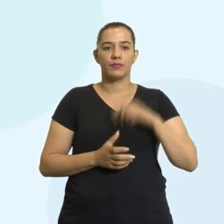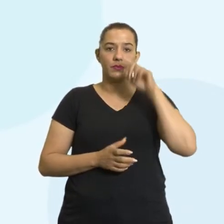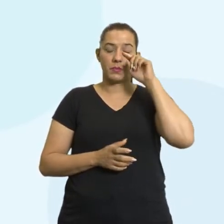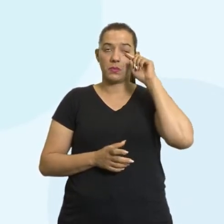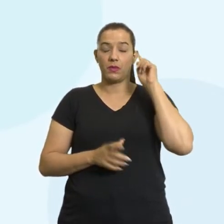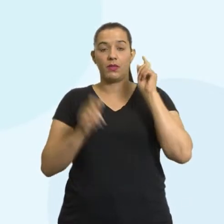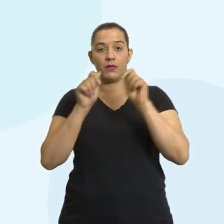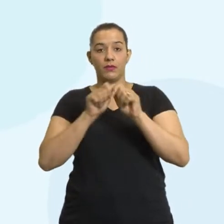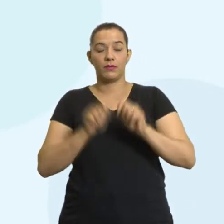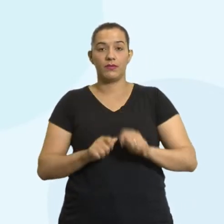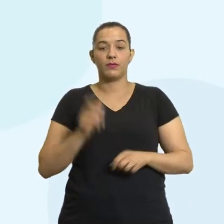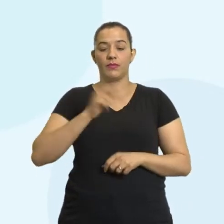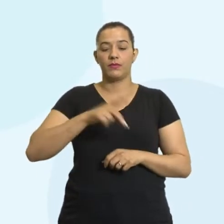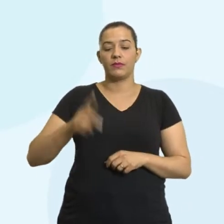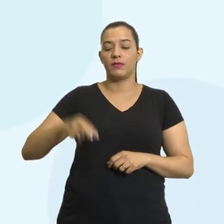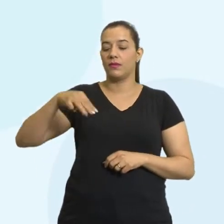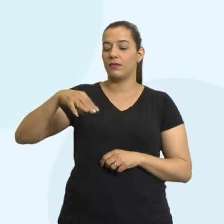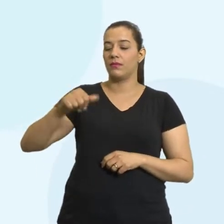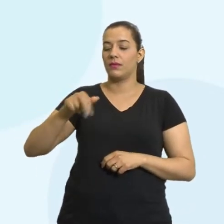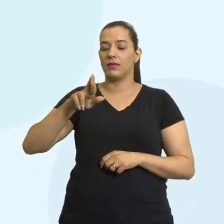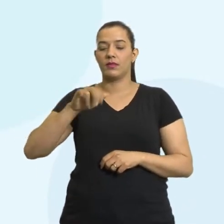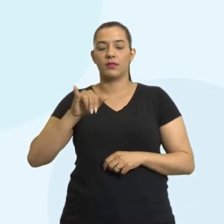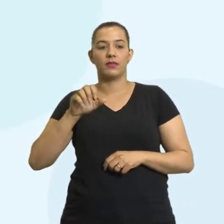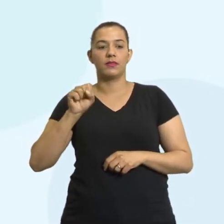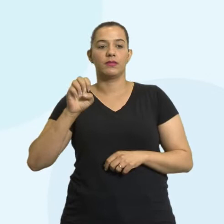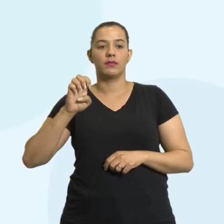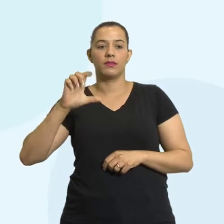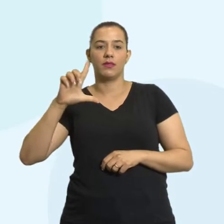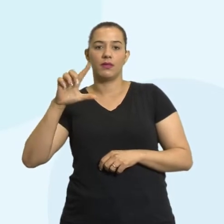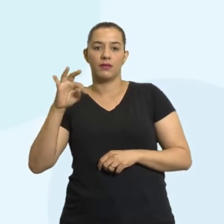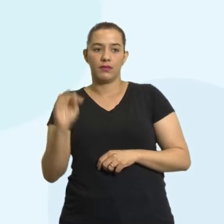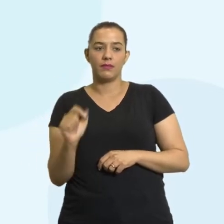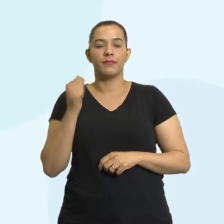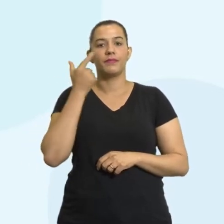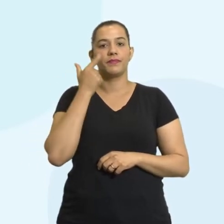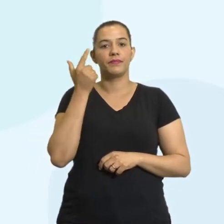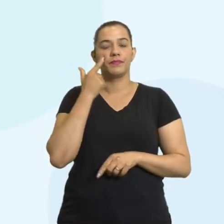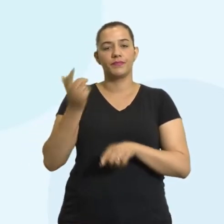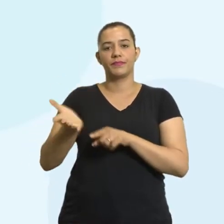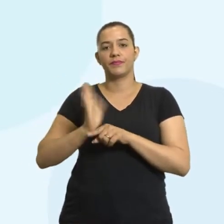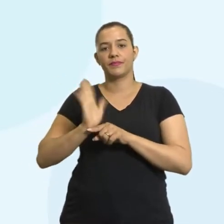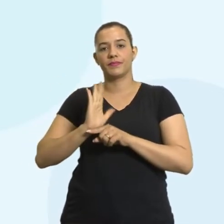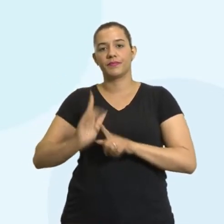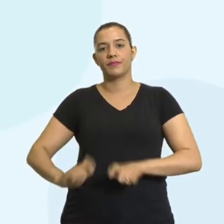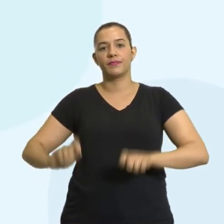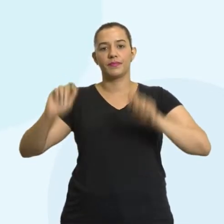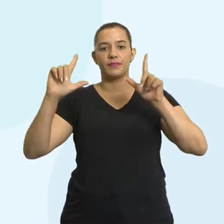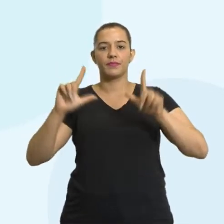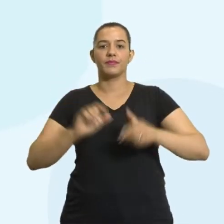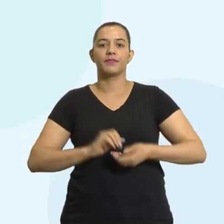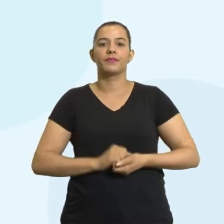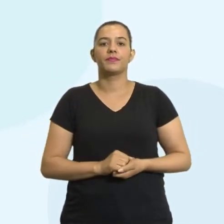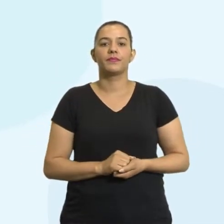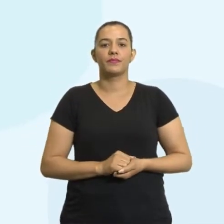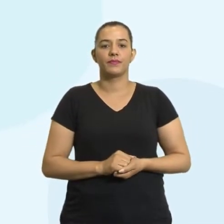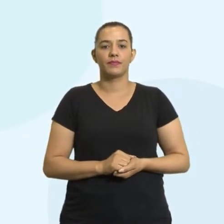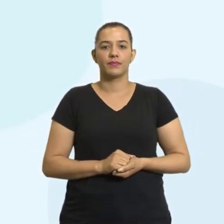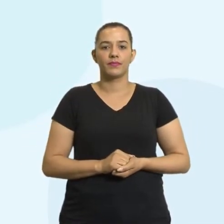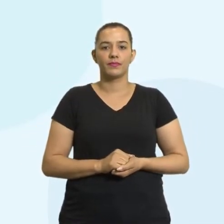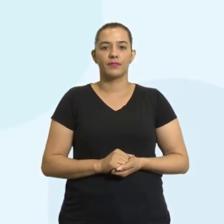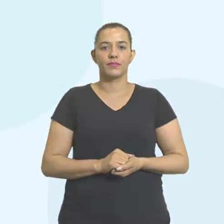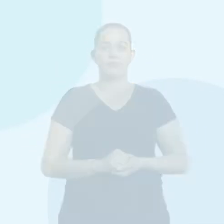realizada pela professora Maristela Valério. Por gentileza, então, o vídeo na tela.